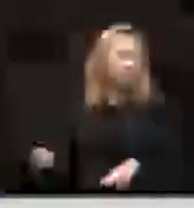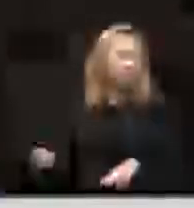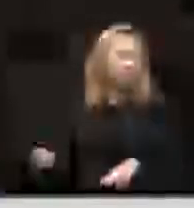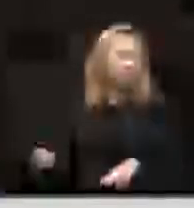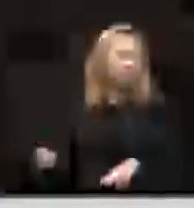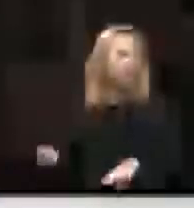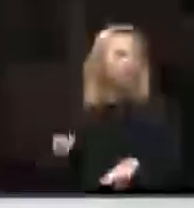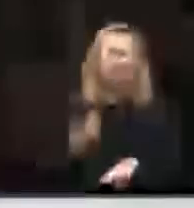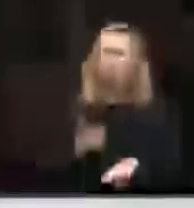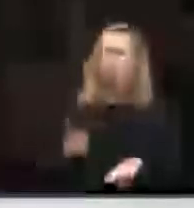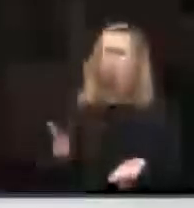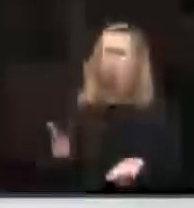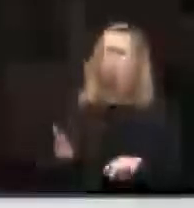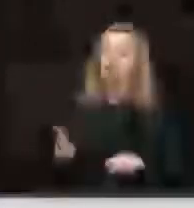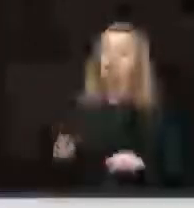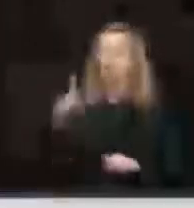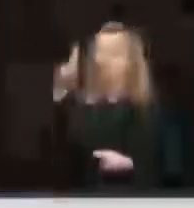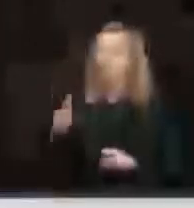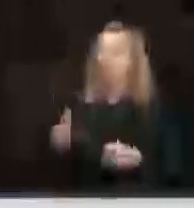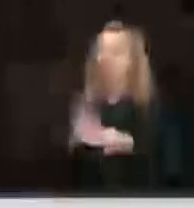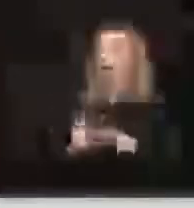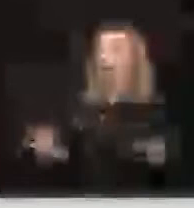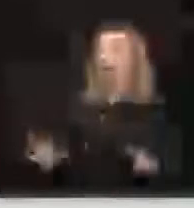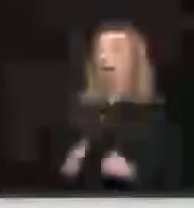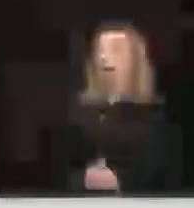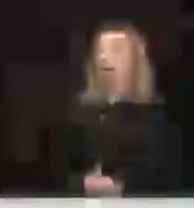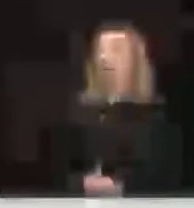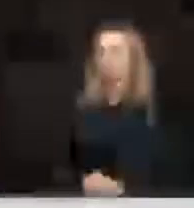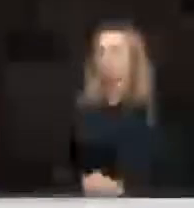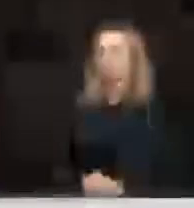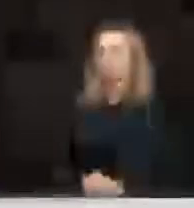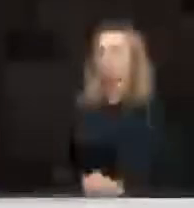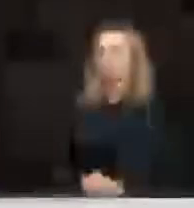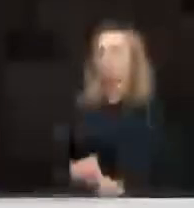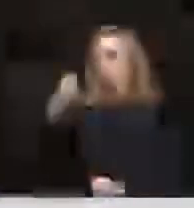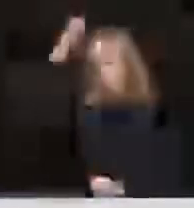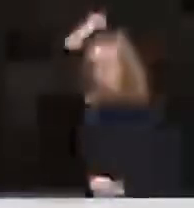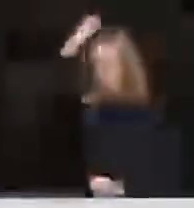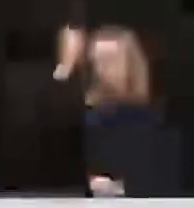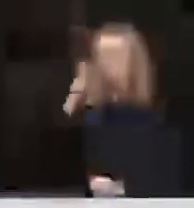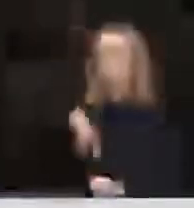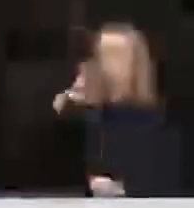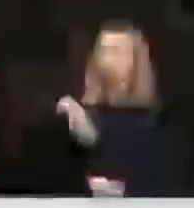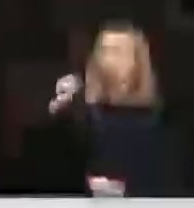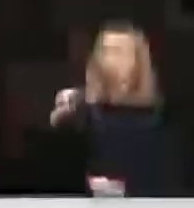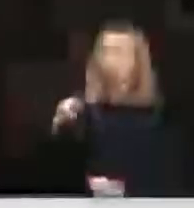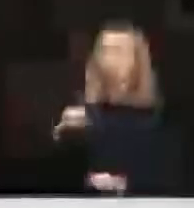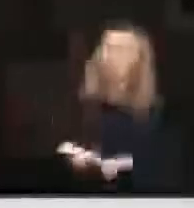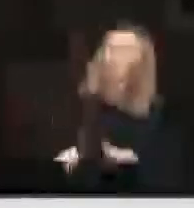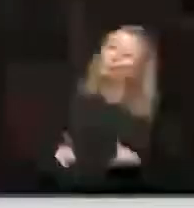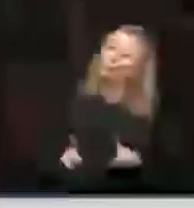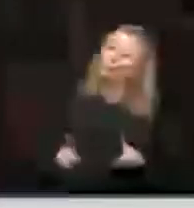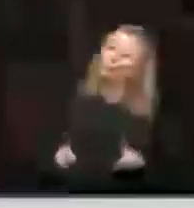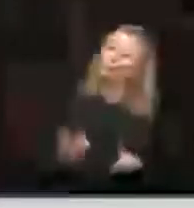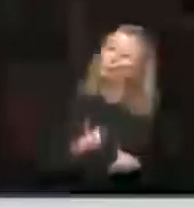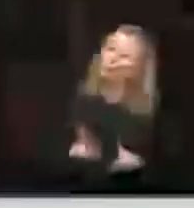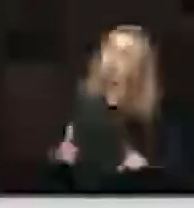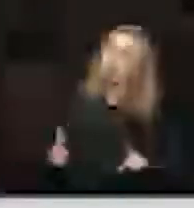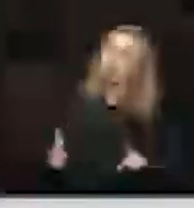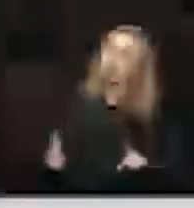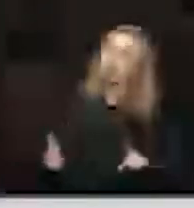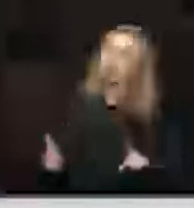privativa da liberdade. Não serão condenados à pena privativa da